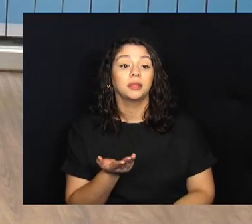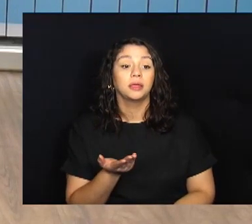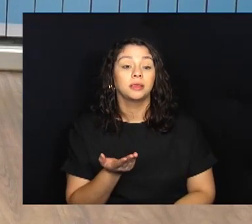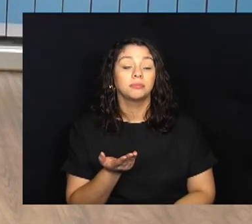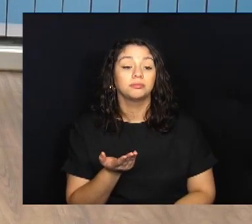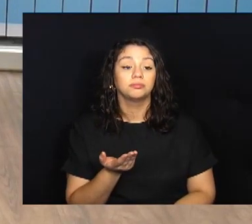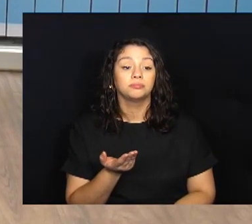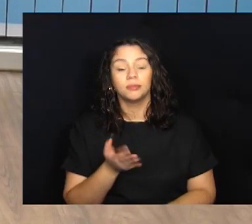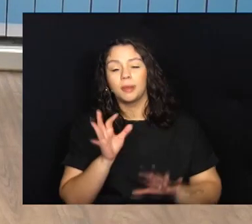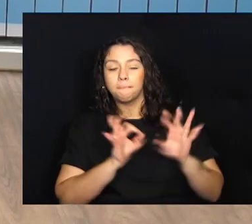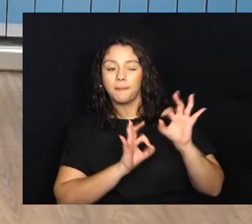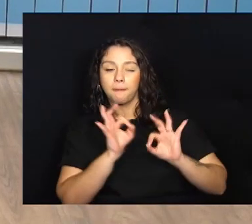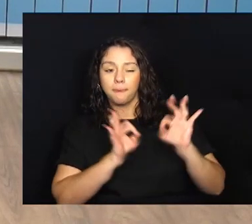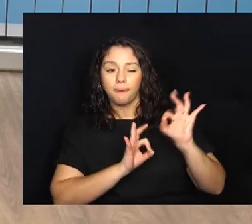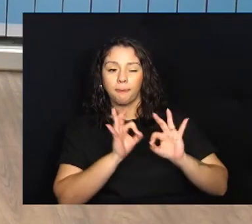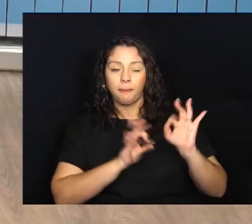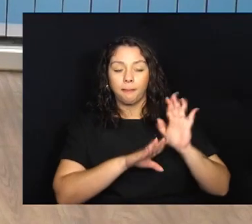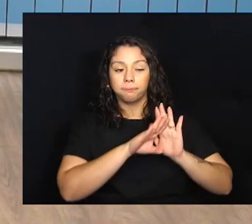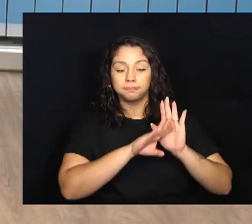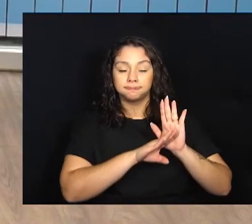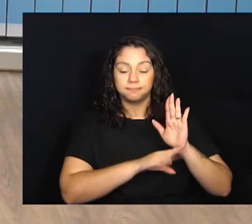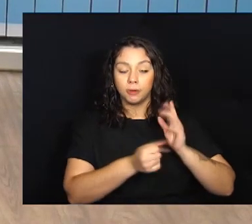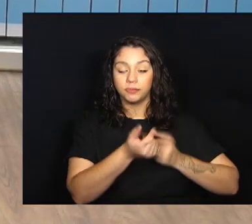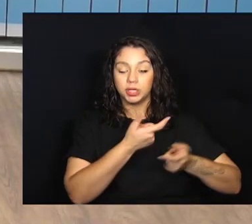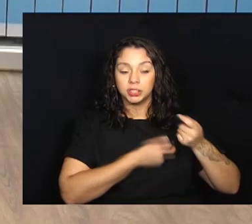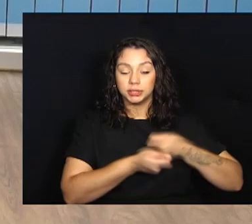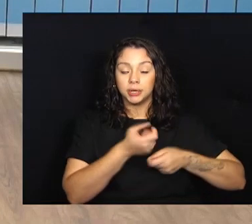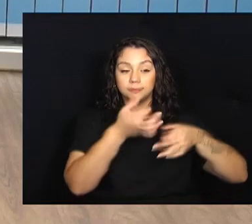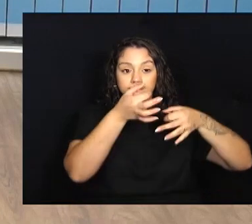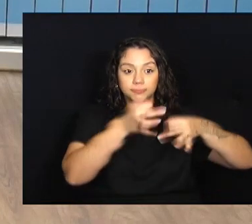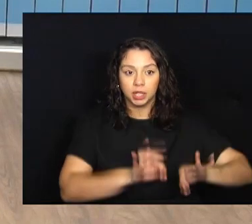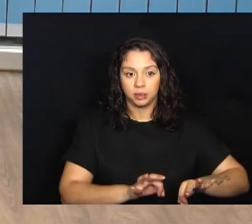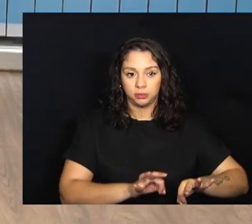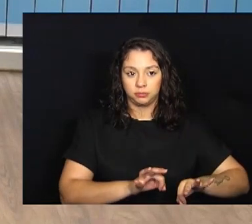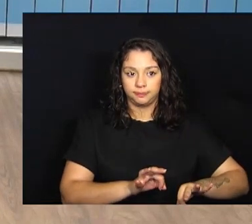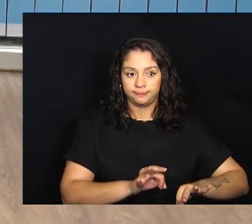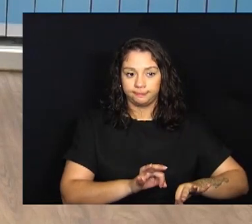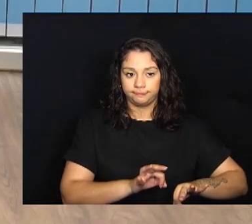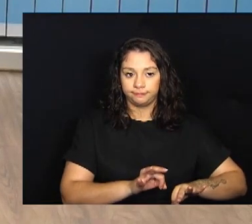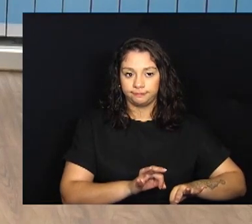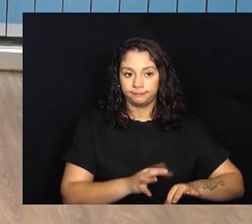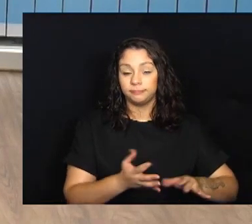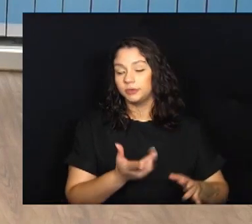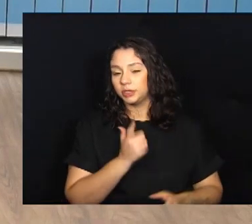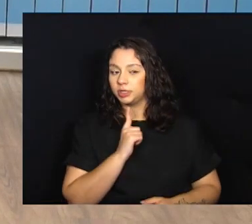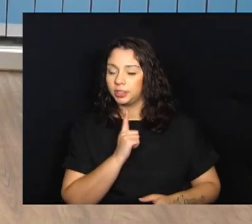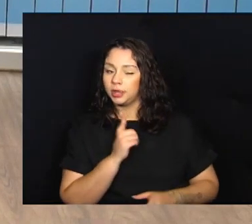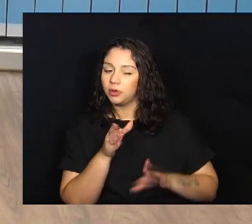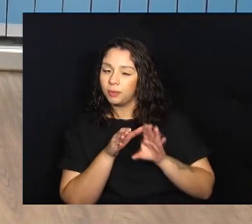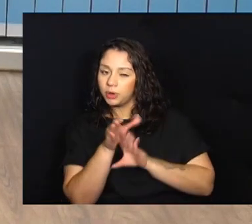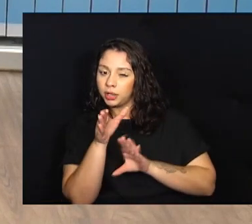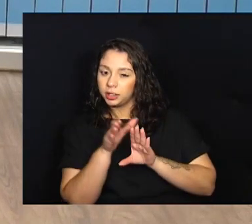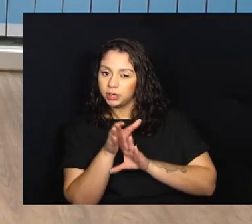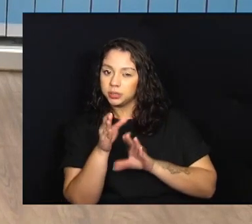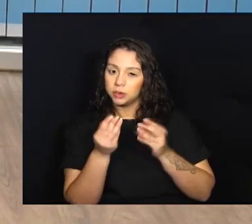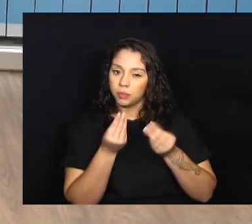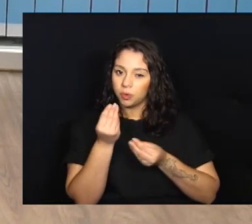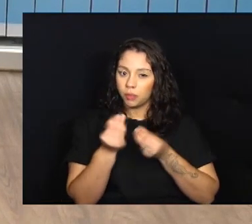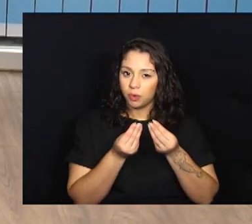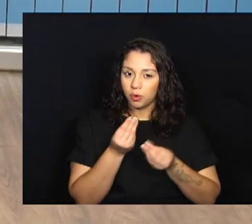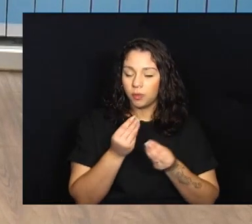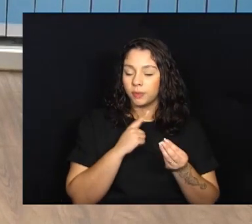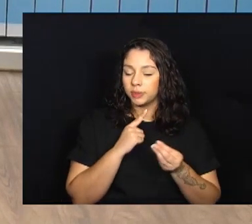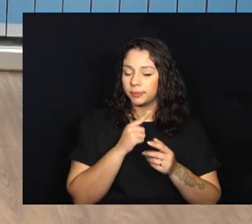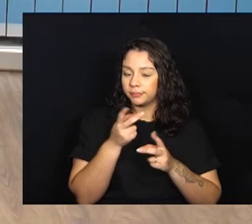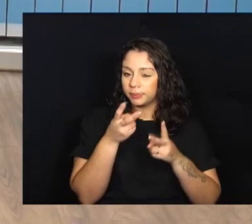no planejamento financeiro adequado, se ela está fazendo isso da forma correta? Tem alguma orientação, né, alguma